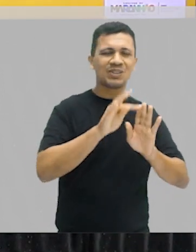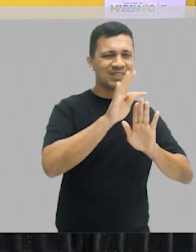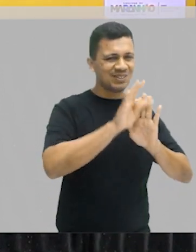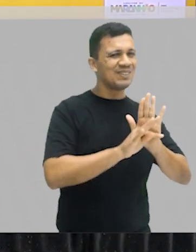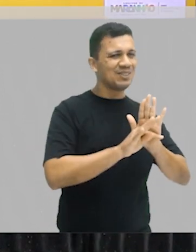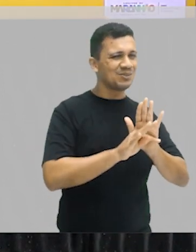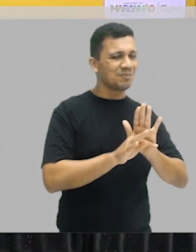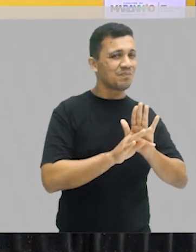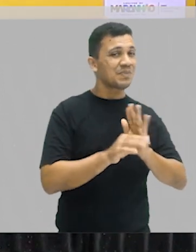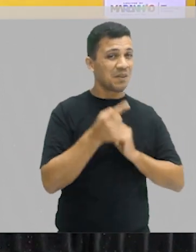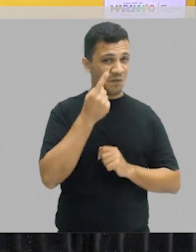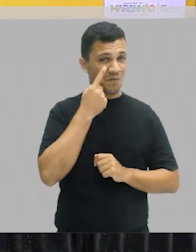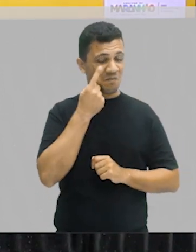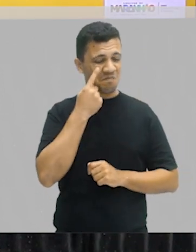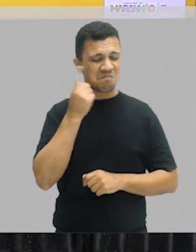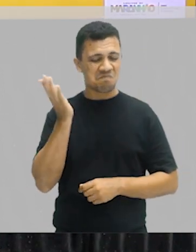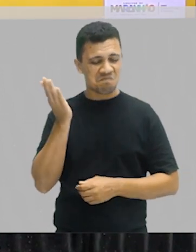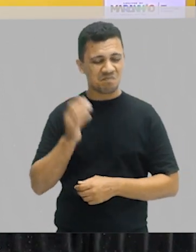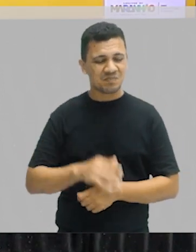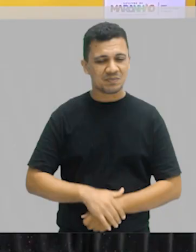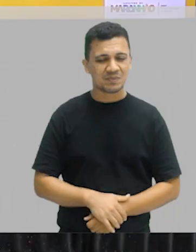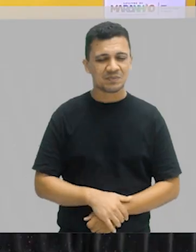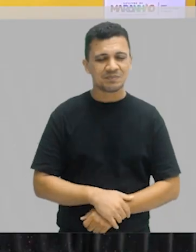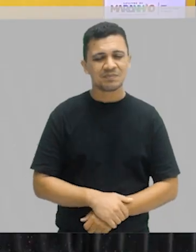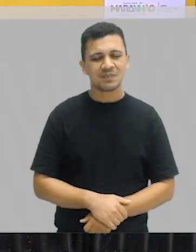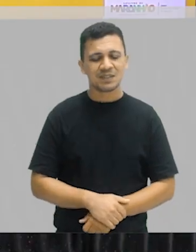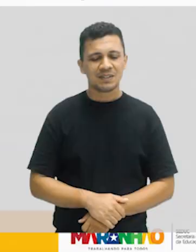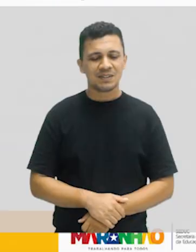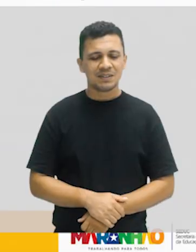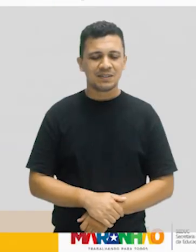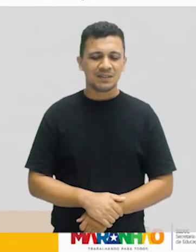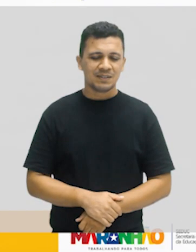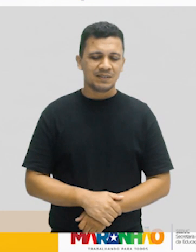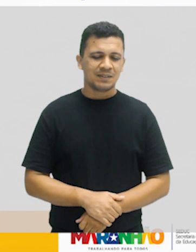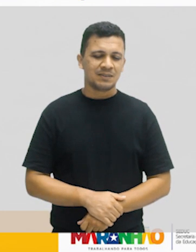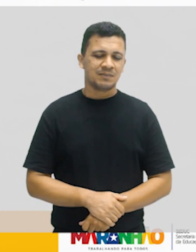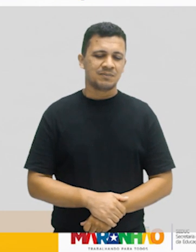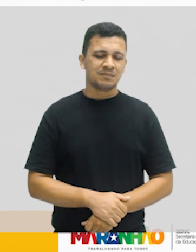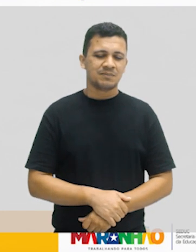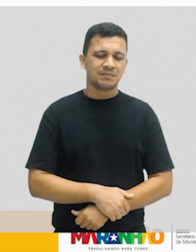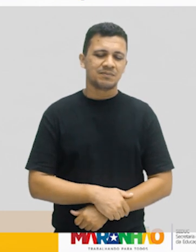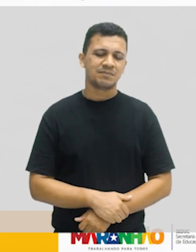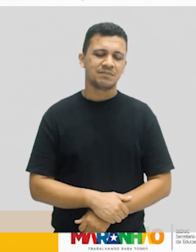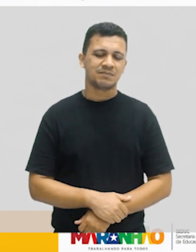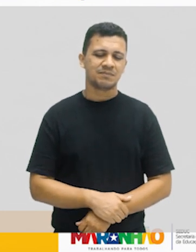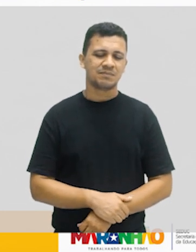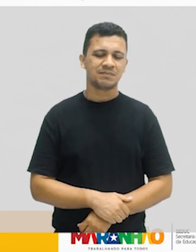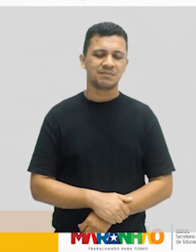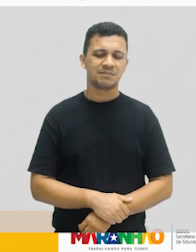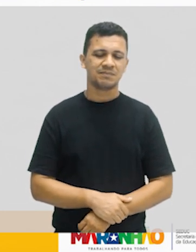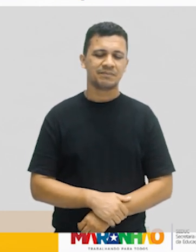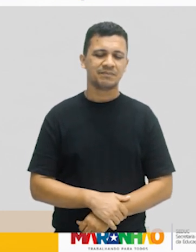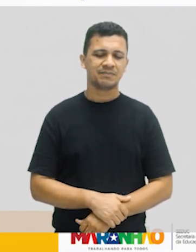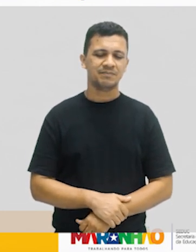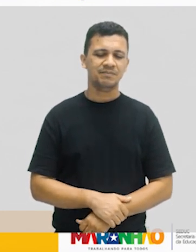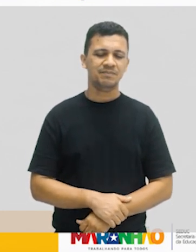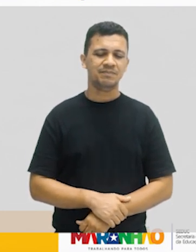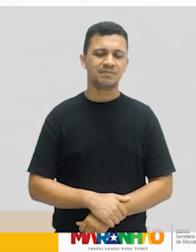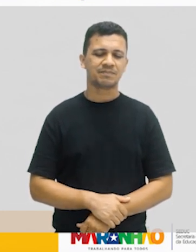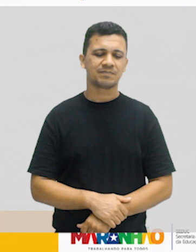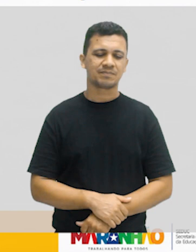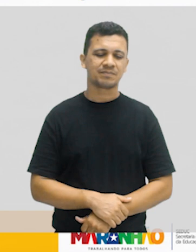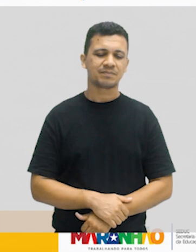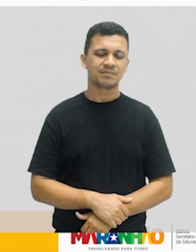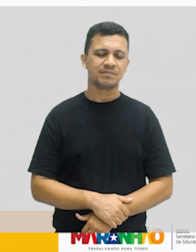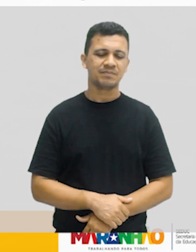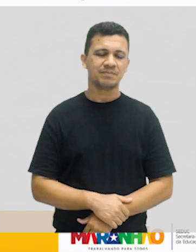desenrolar aqui essa situação. Um dia, los sollozos fueron tan fuertes que